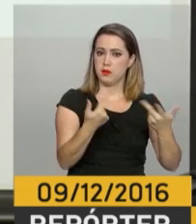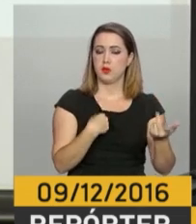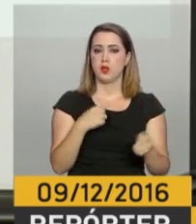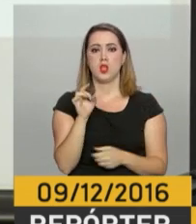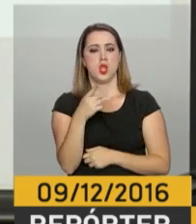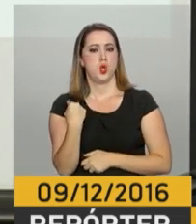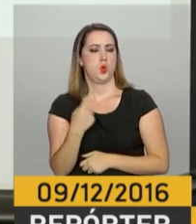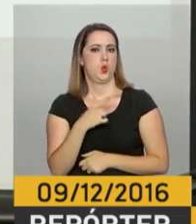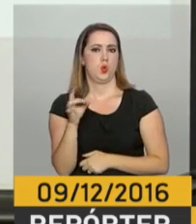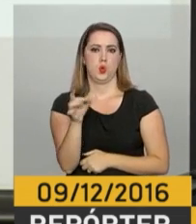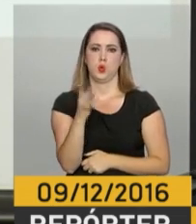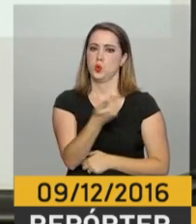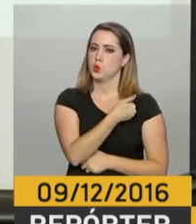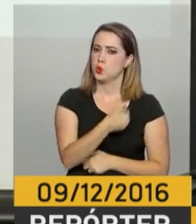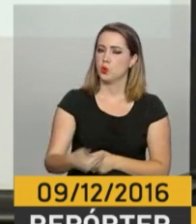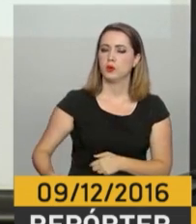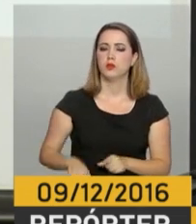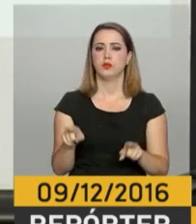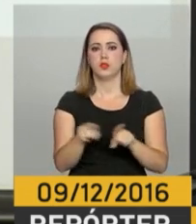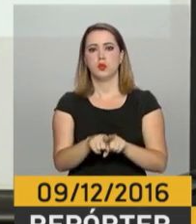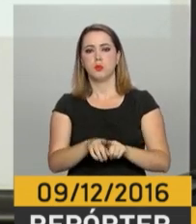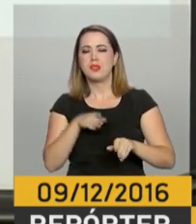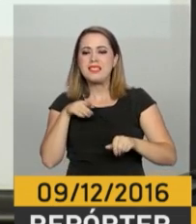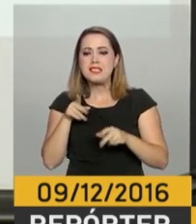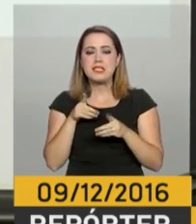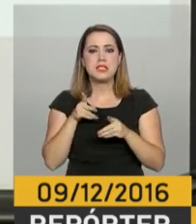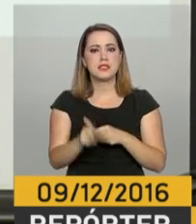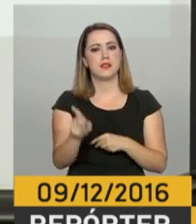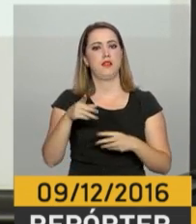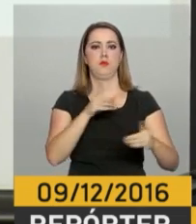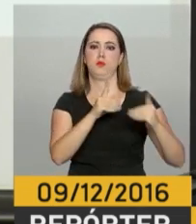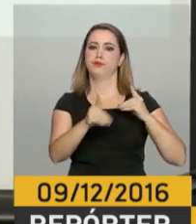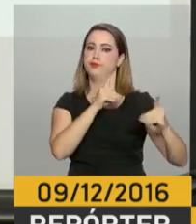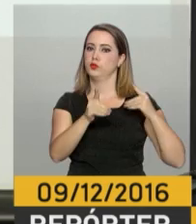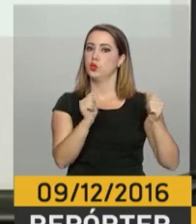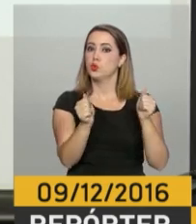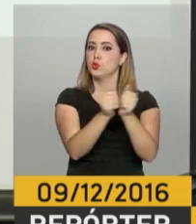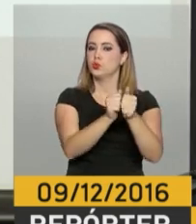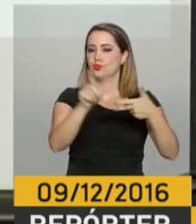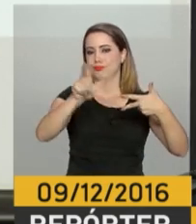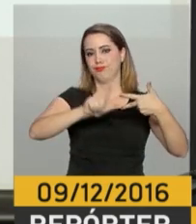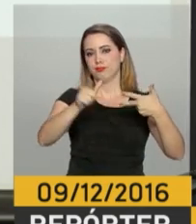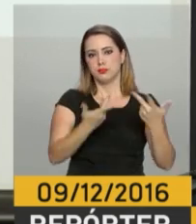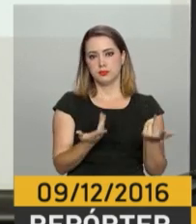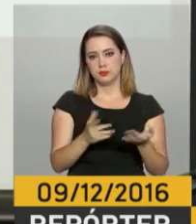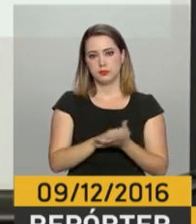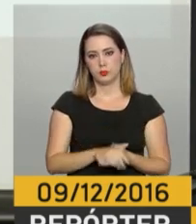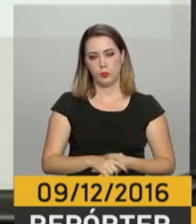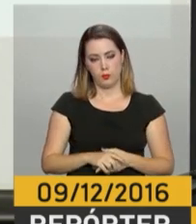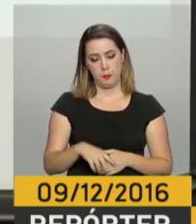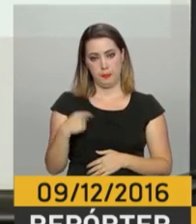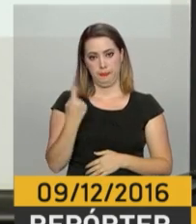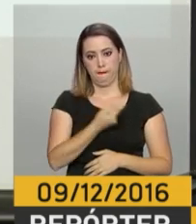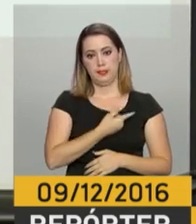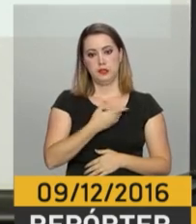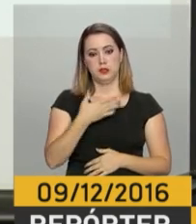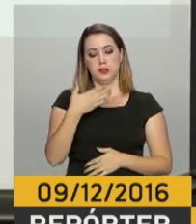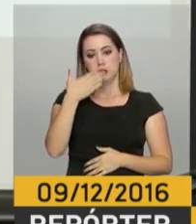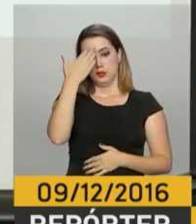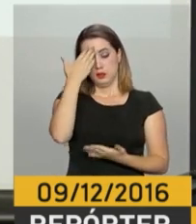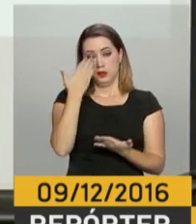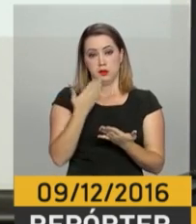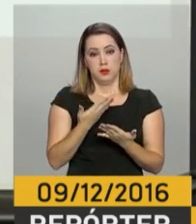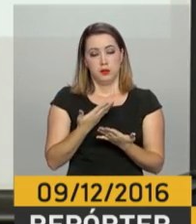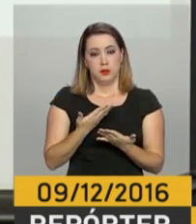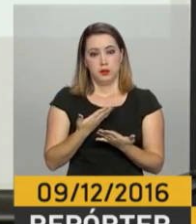com o Congresso Nacional. E eu tenho absoluta certeza que as medidas que nós estamos tomando, e tomo